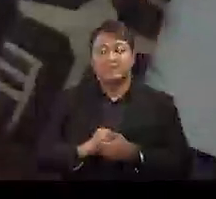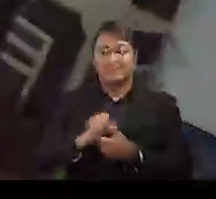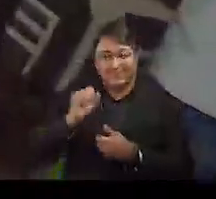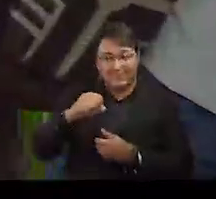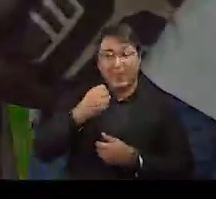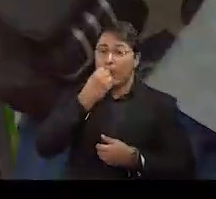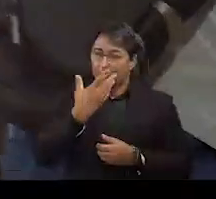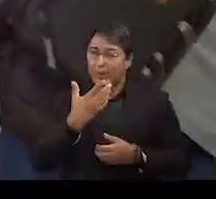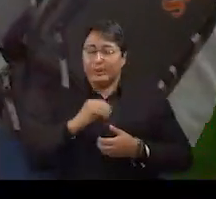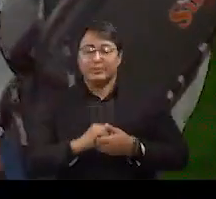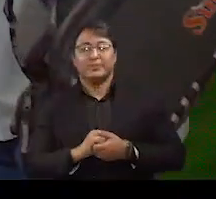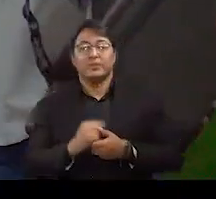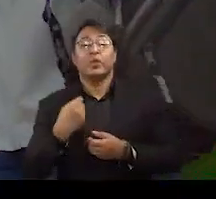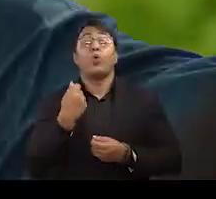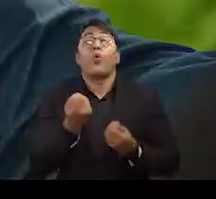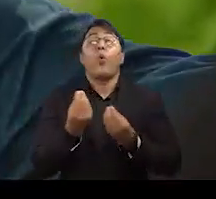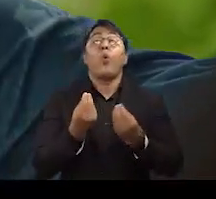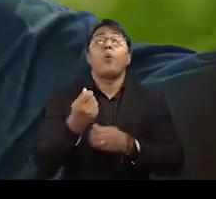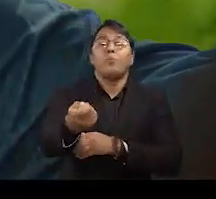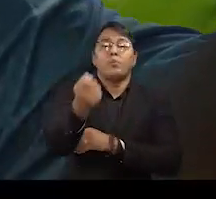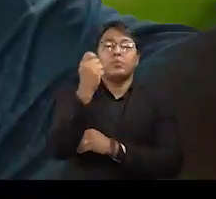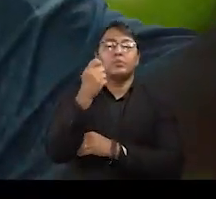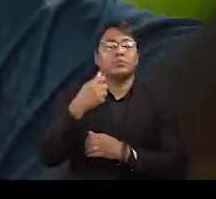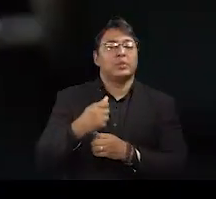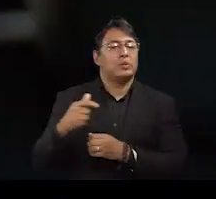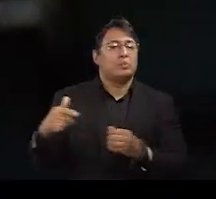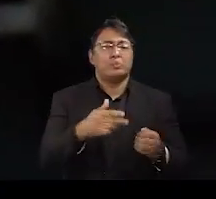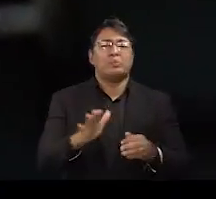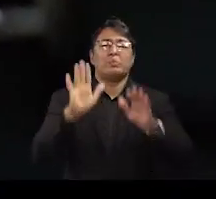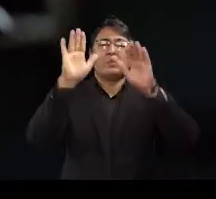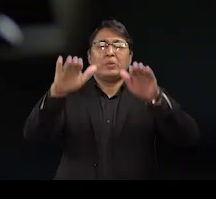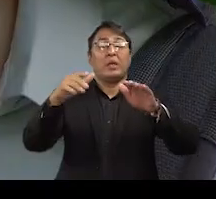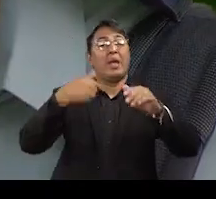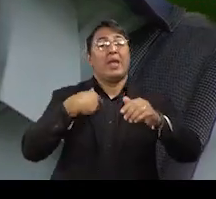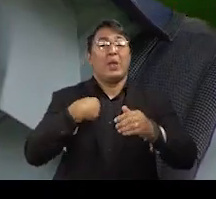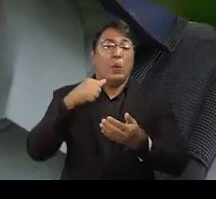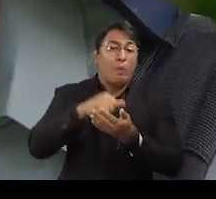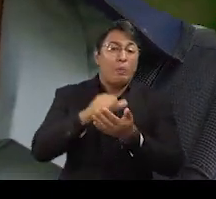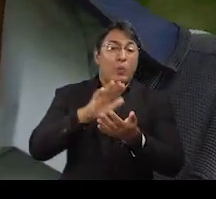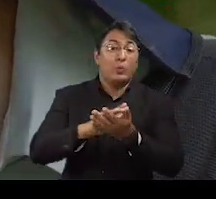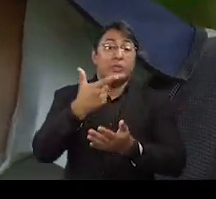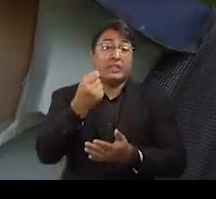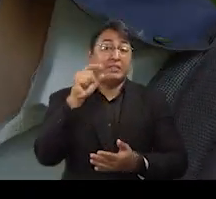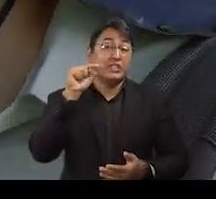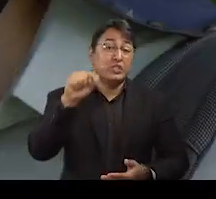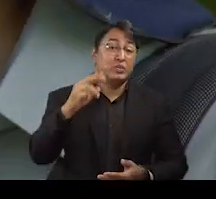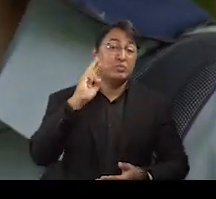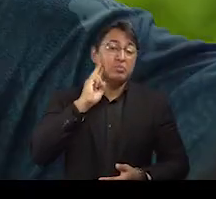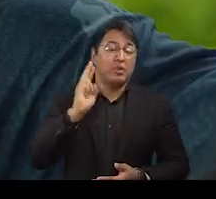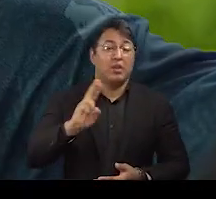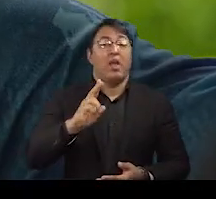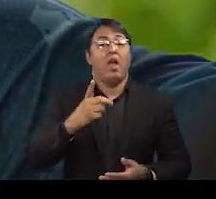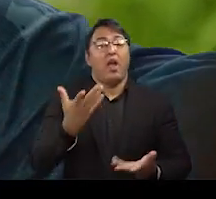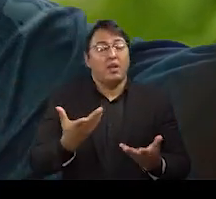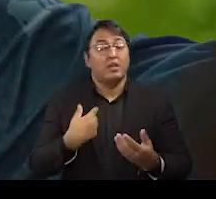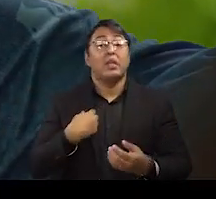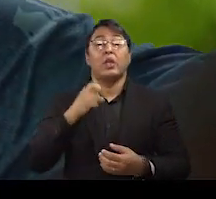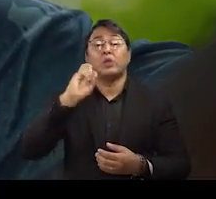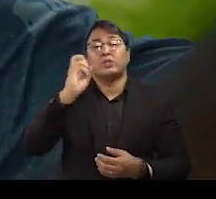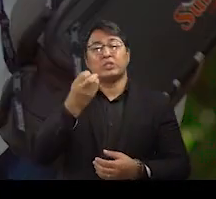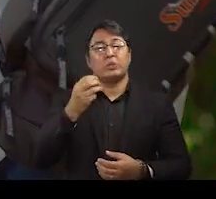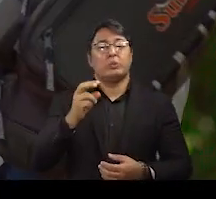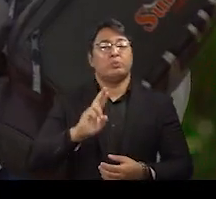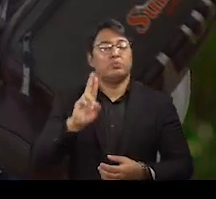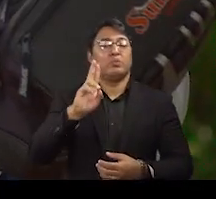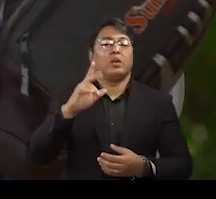bom? Ah, bom demais. E como foi a pescaria? Iracema, né? Tomei uma multa de 20 mil. É, rapaz, eu que levei mais de 5 mil.